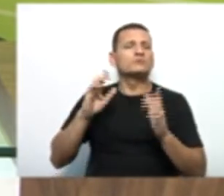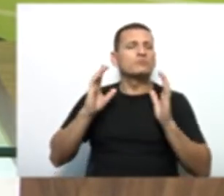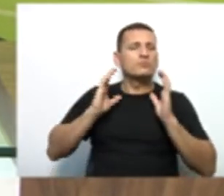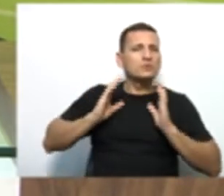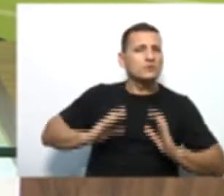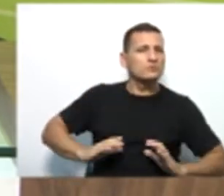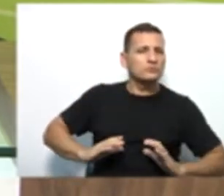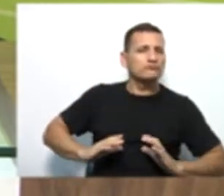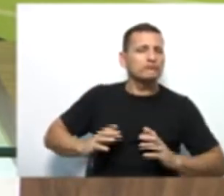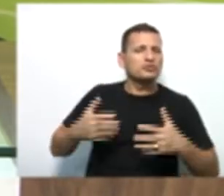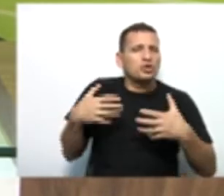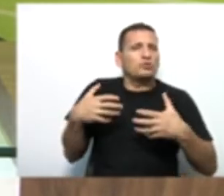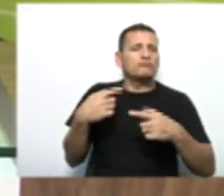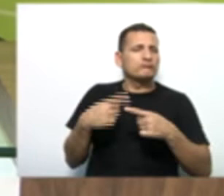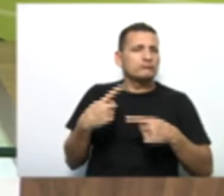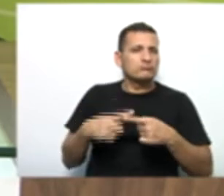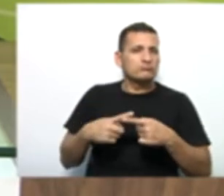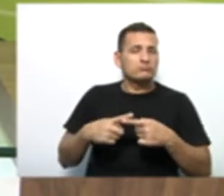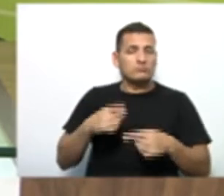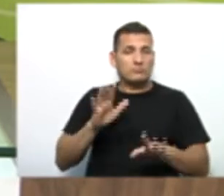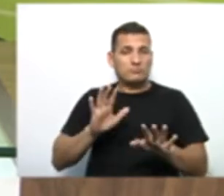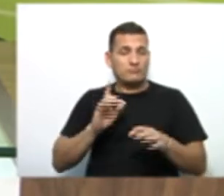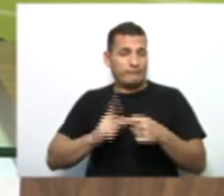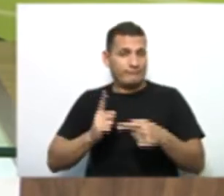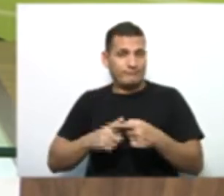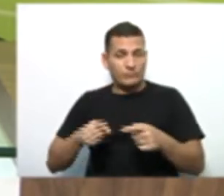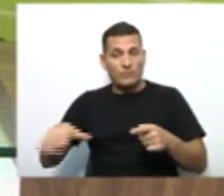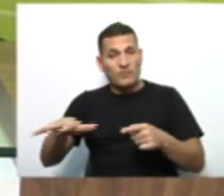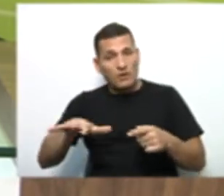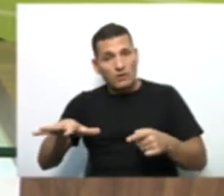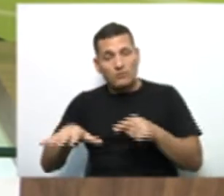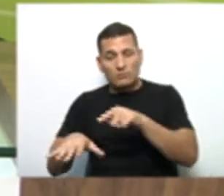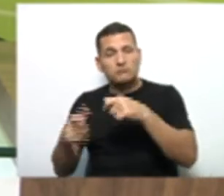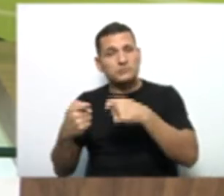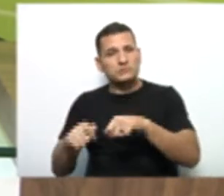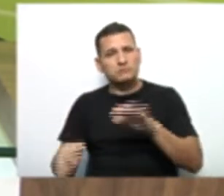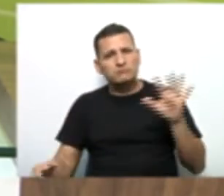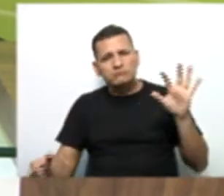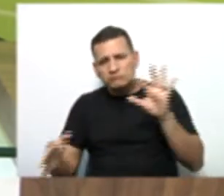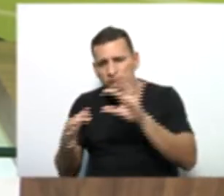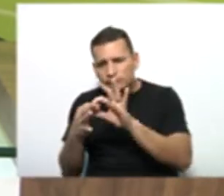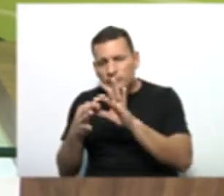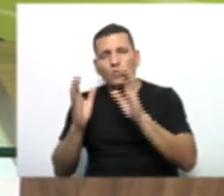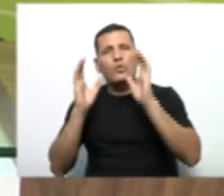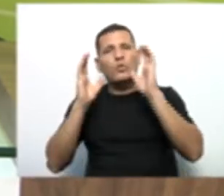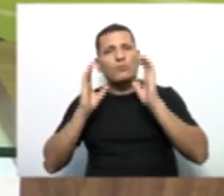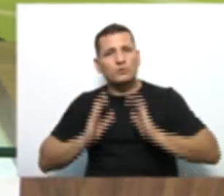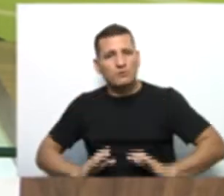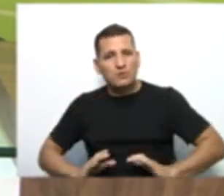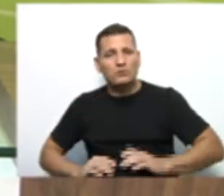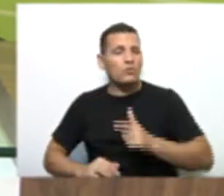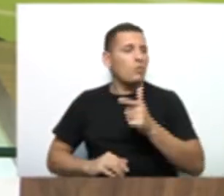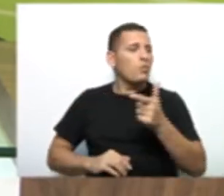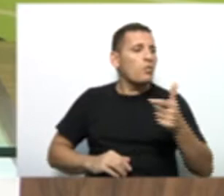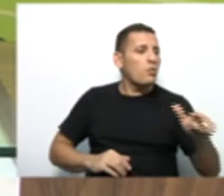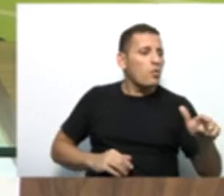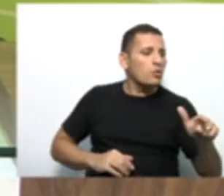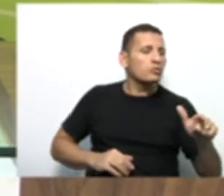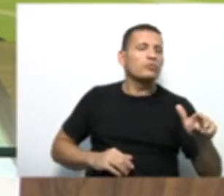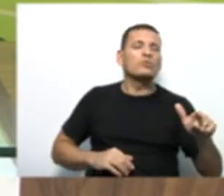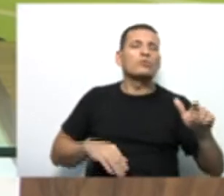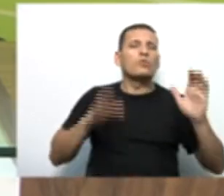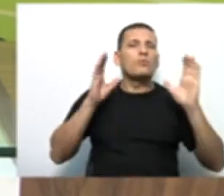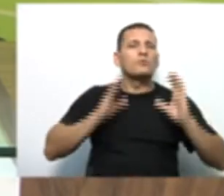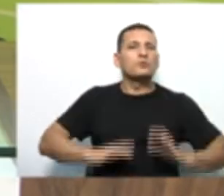nós nos comportamos. Por que certos ambientes exigem um determinado comportamento da pessoa e outros exigem um